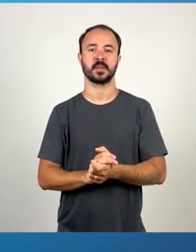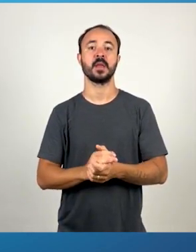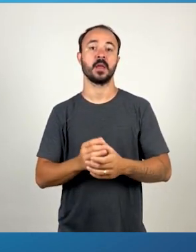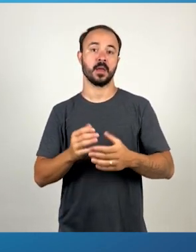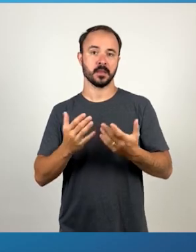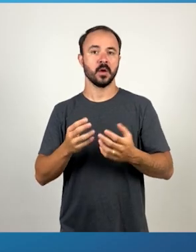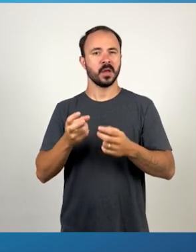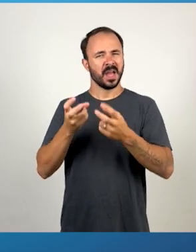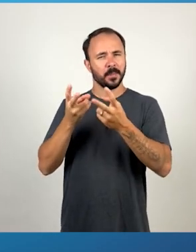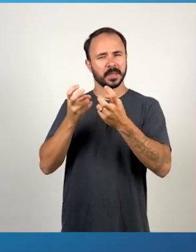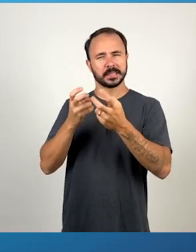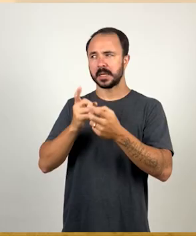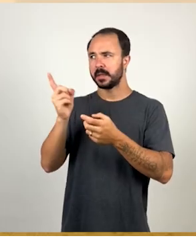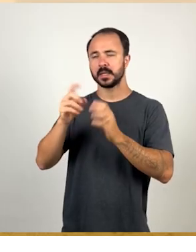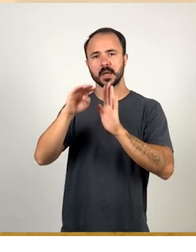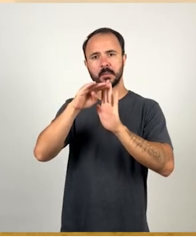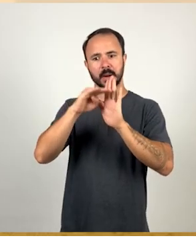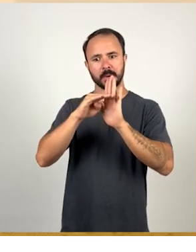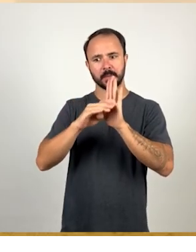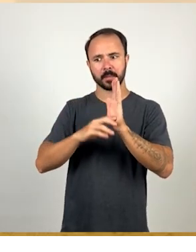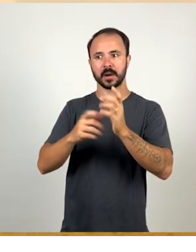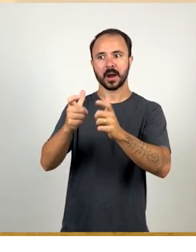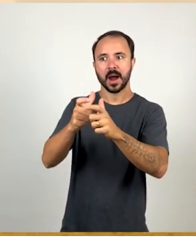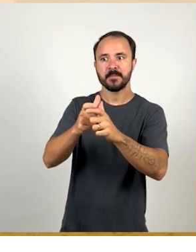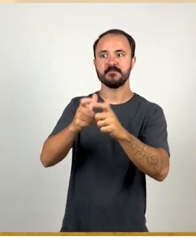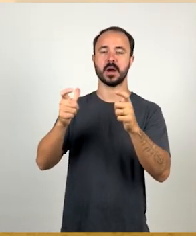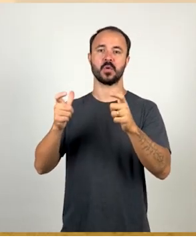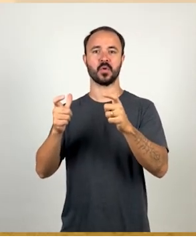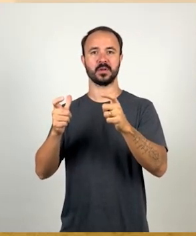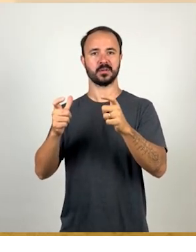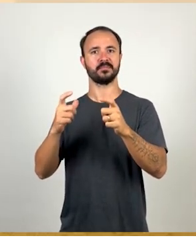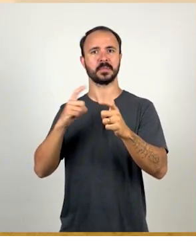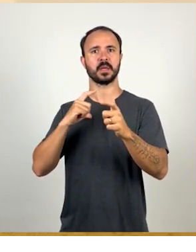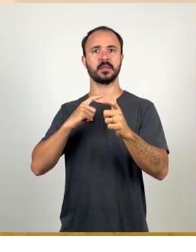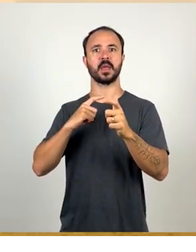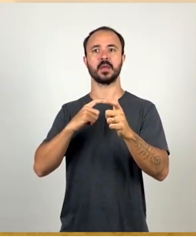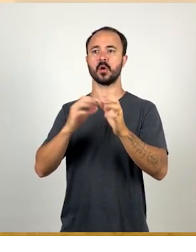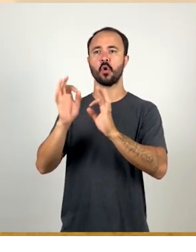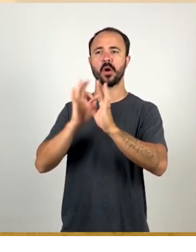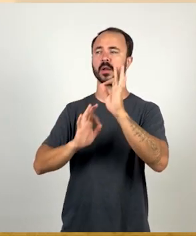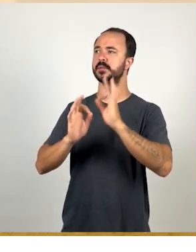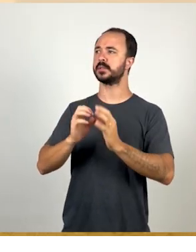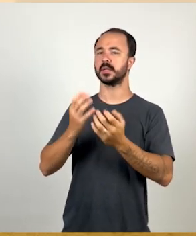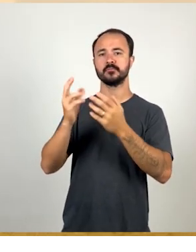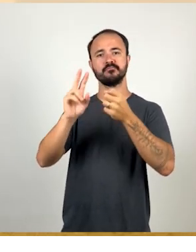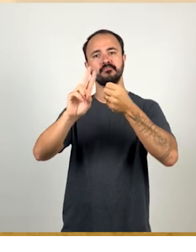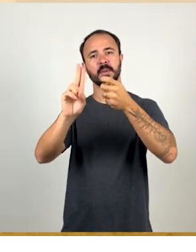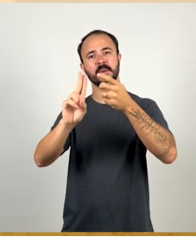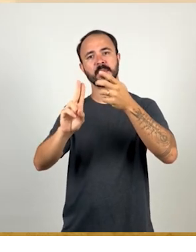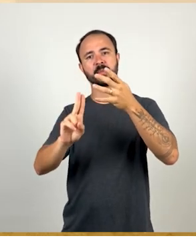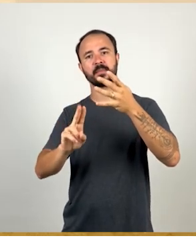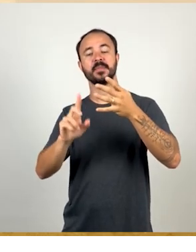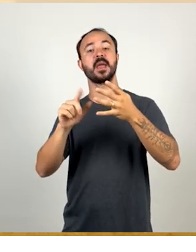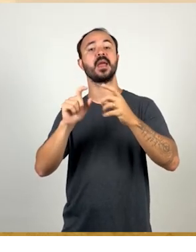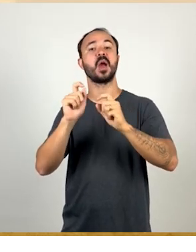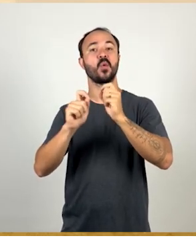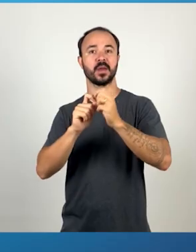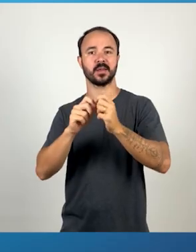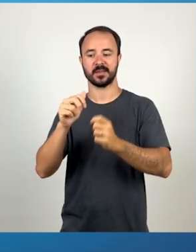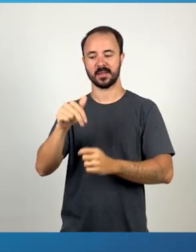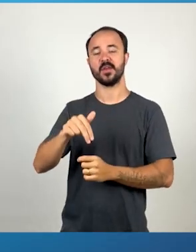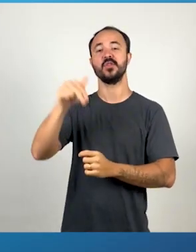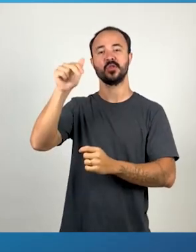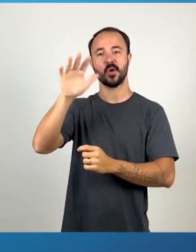Então perceba que a maioria dos estados aí que estão nessa tabela, assim como na imagem, são os estados do